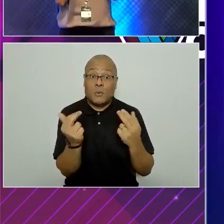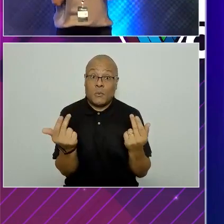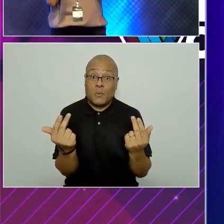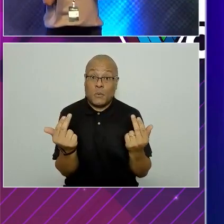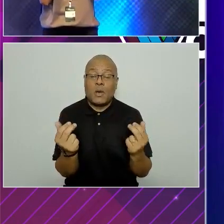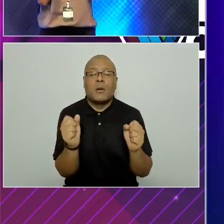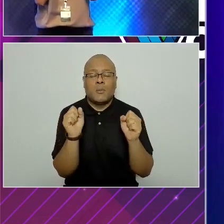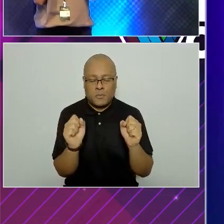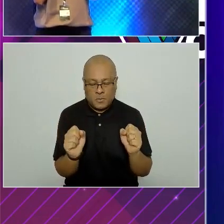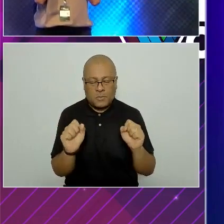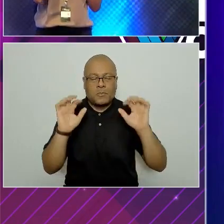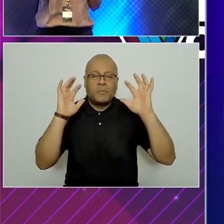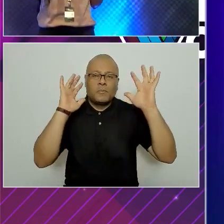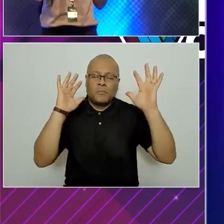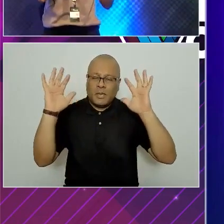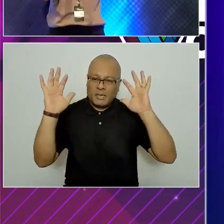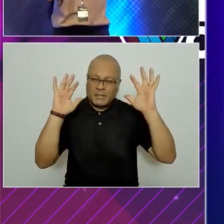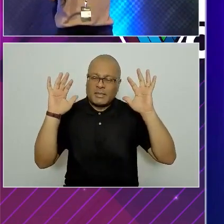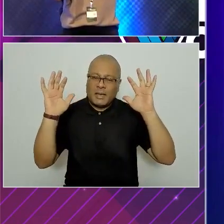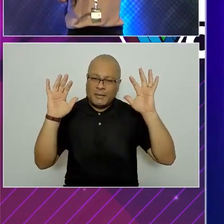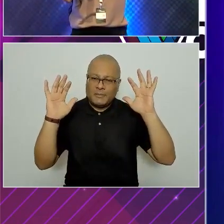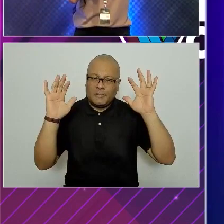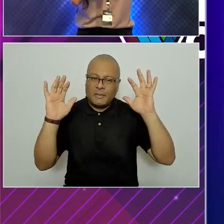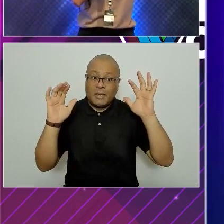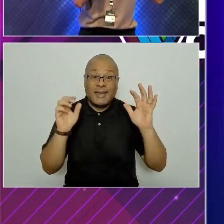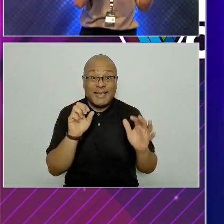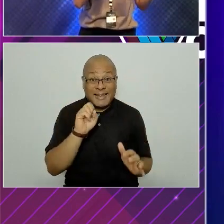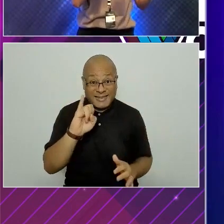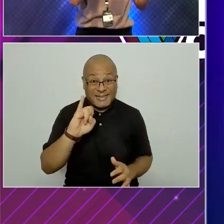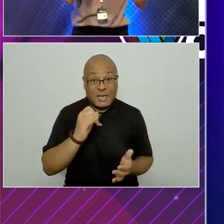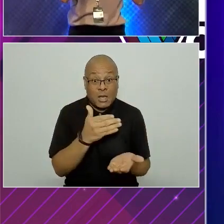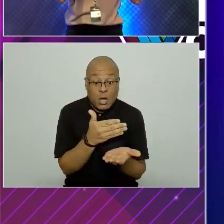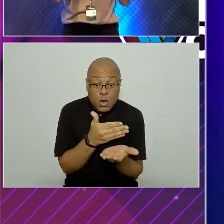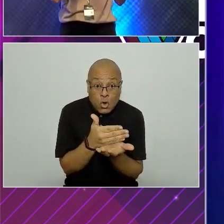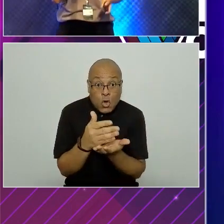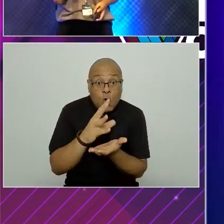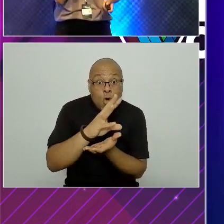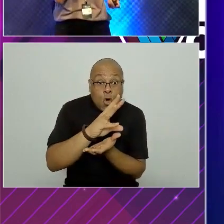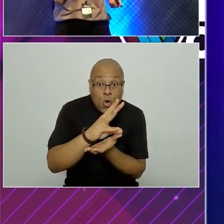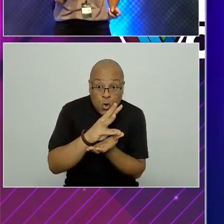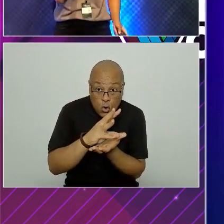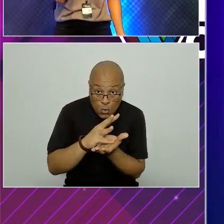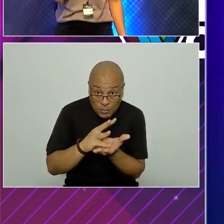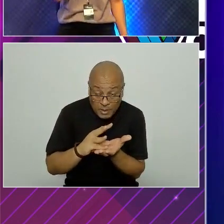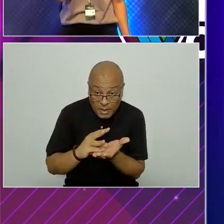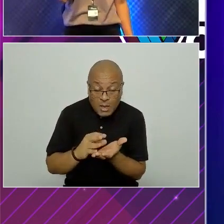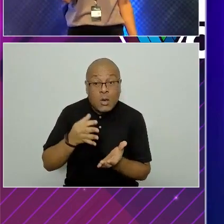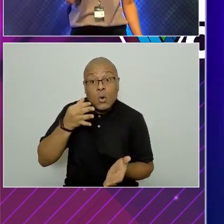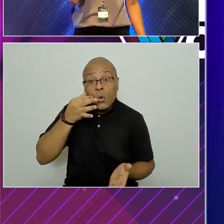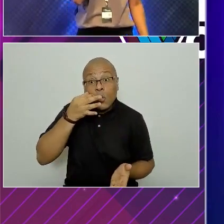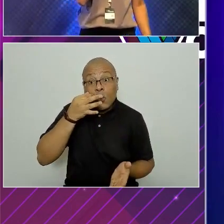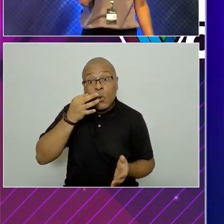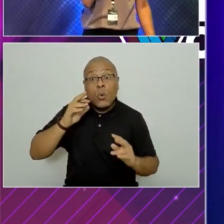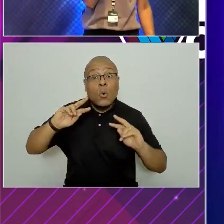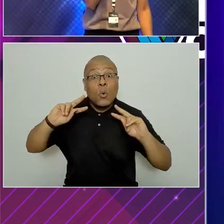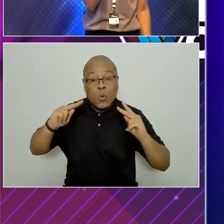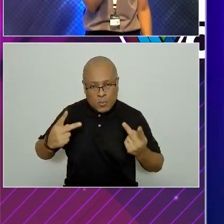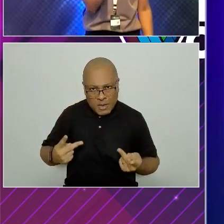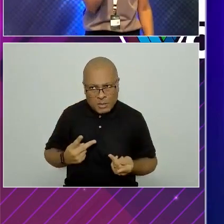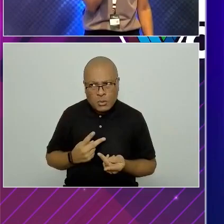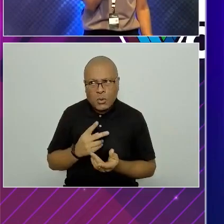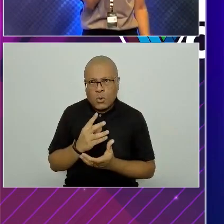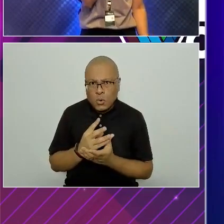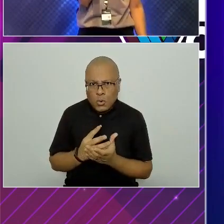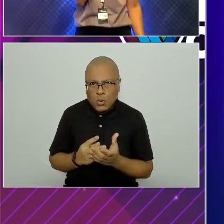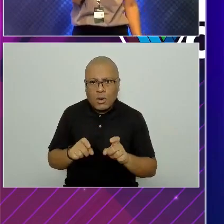pode até parar para pensar. Então, poxa, se eles começaram a meio que copiar muitas coisas que o ser humano faz, então uma máquina é